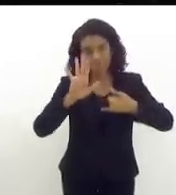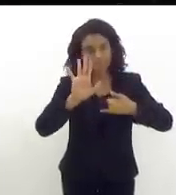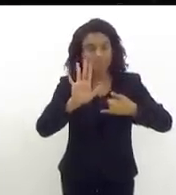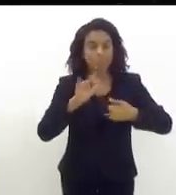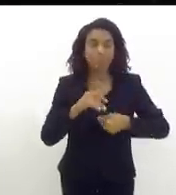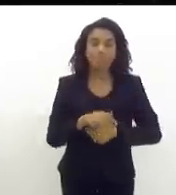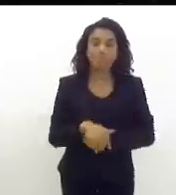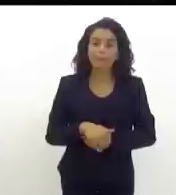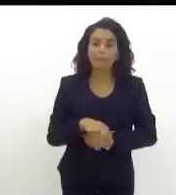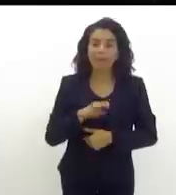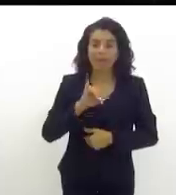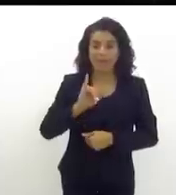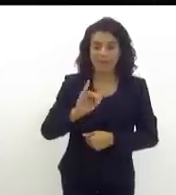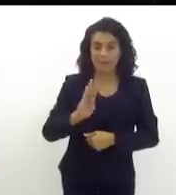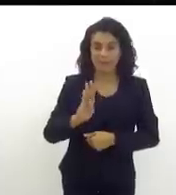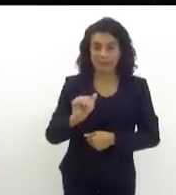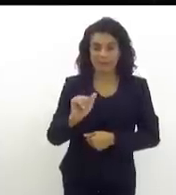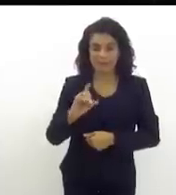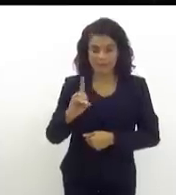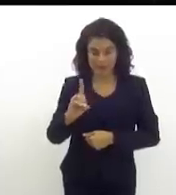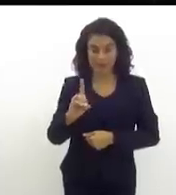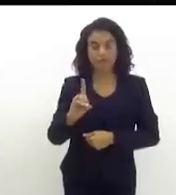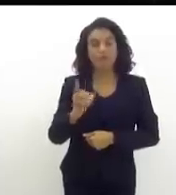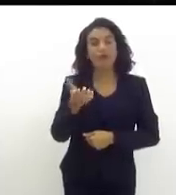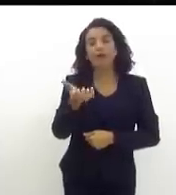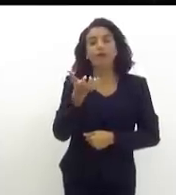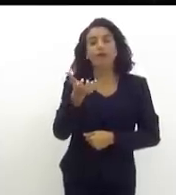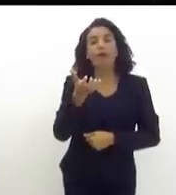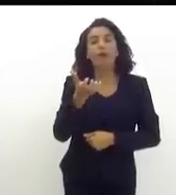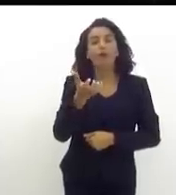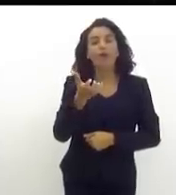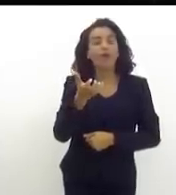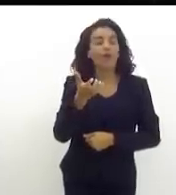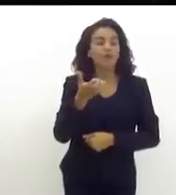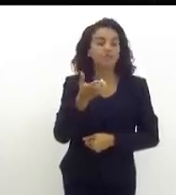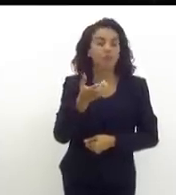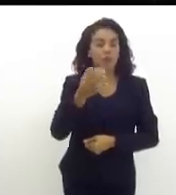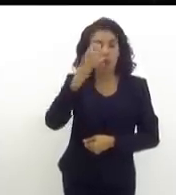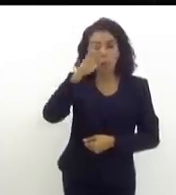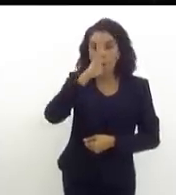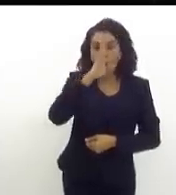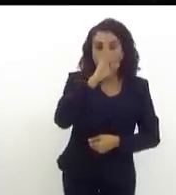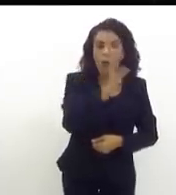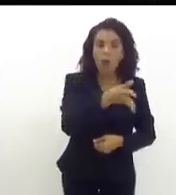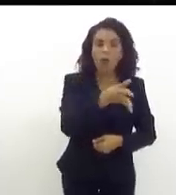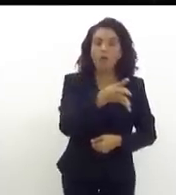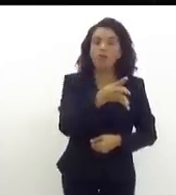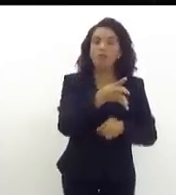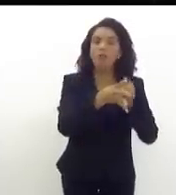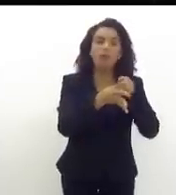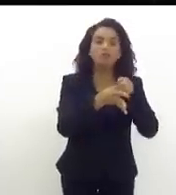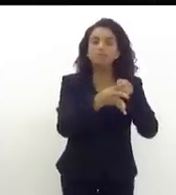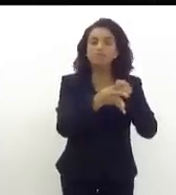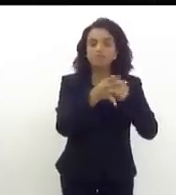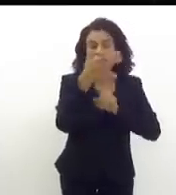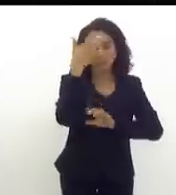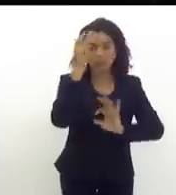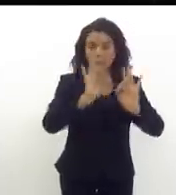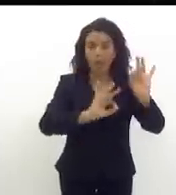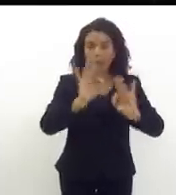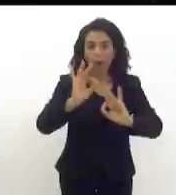que a idade que é responsabilizar Quem fez o concurso